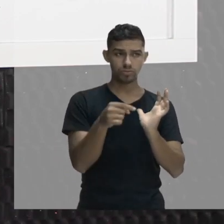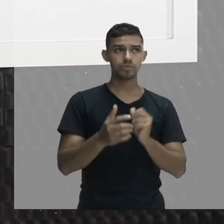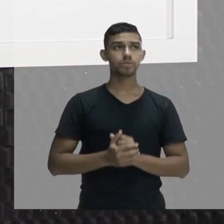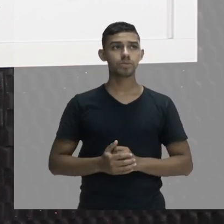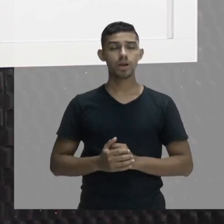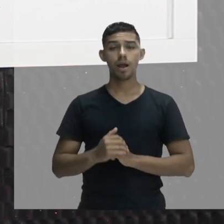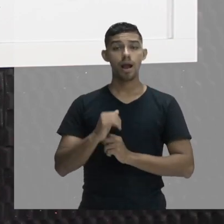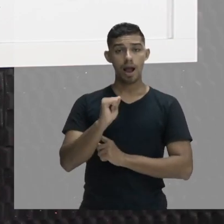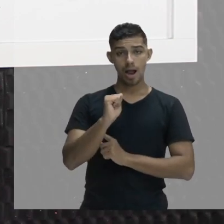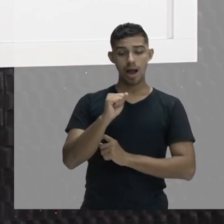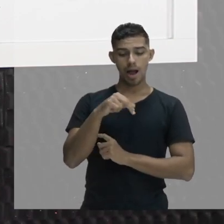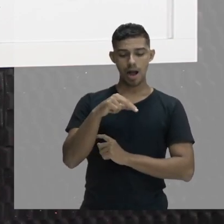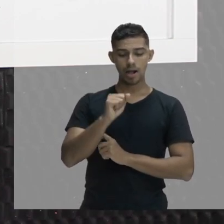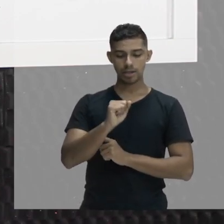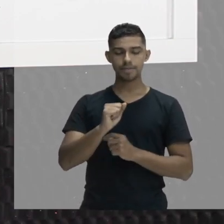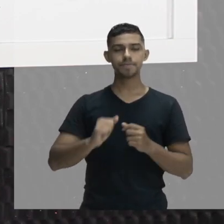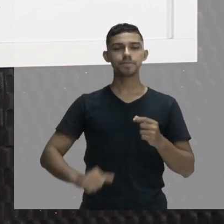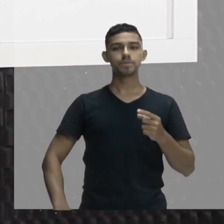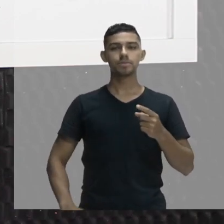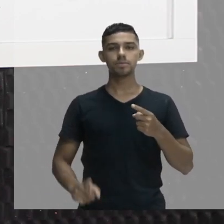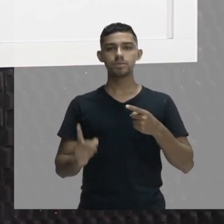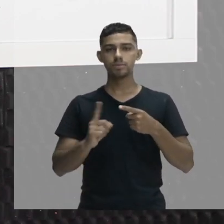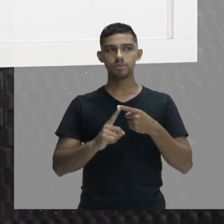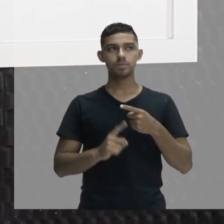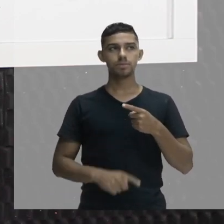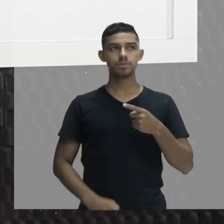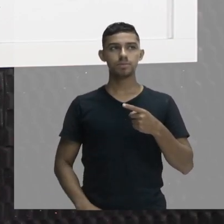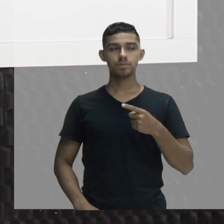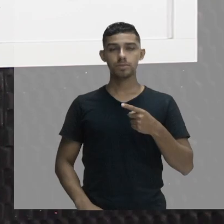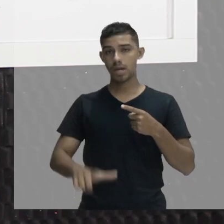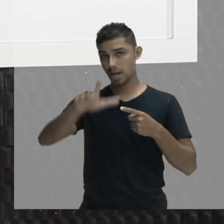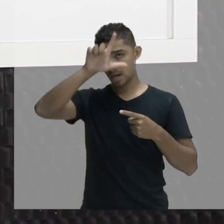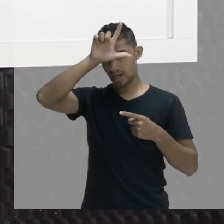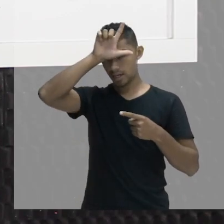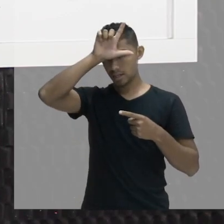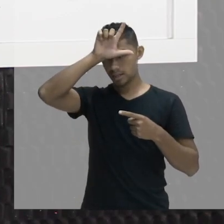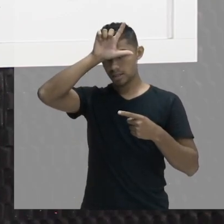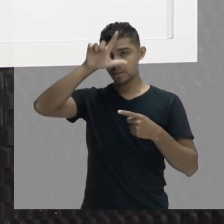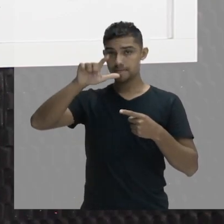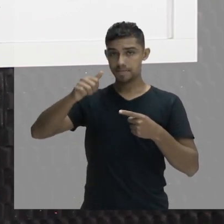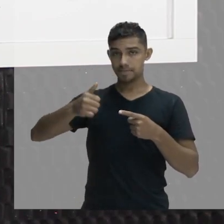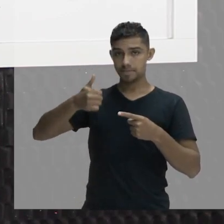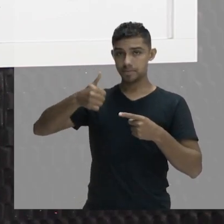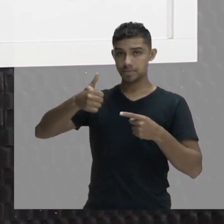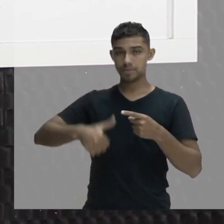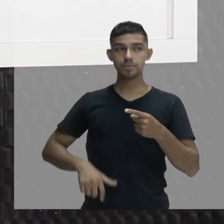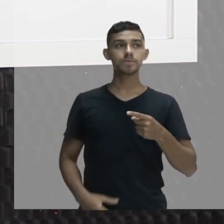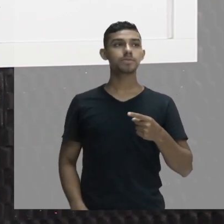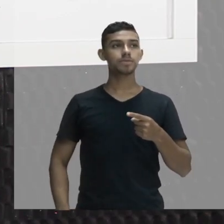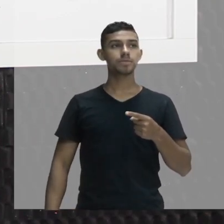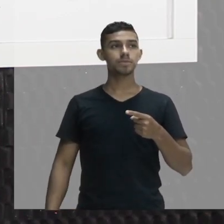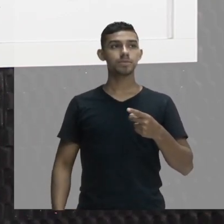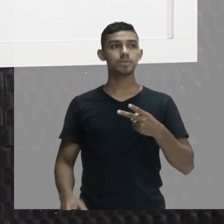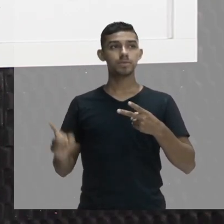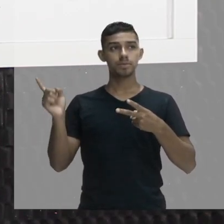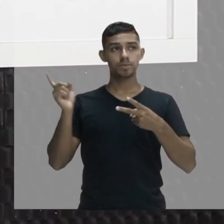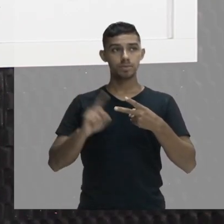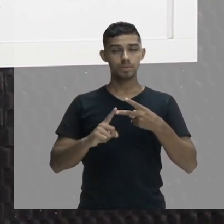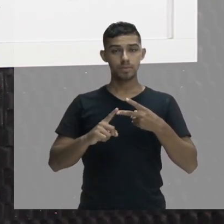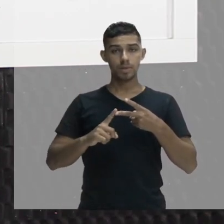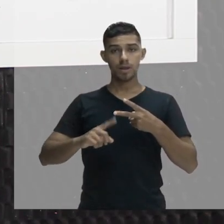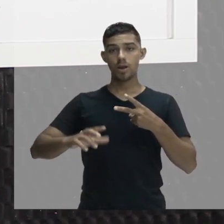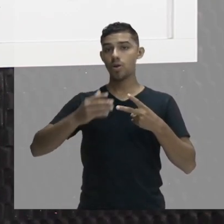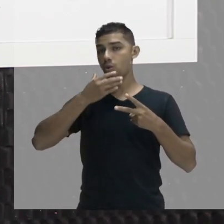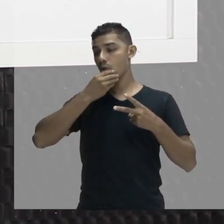grupo aqui tem Ana como líder de sala. certo? E aqui eu tenho